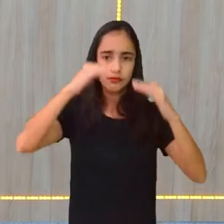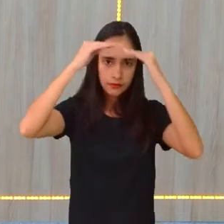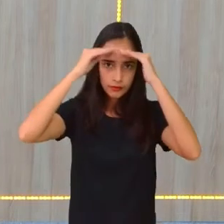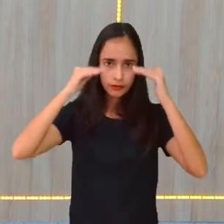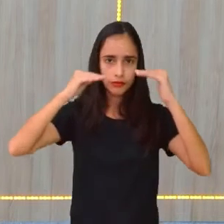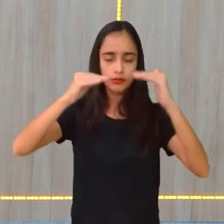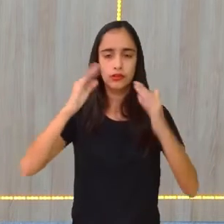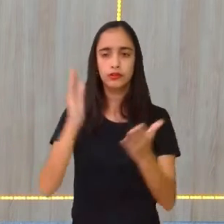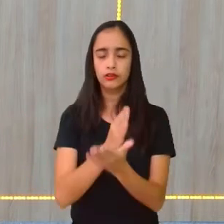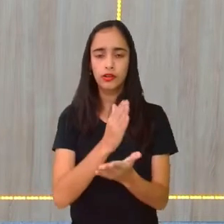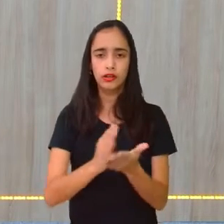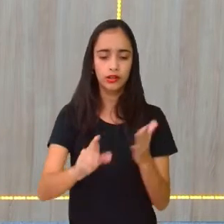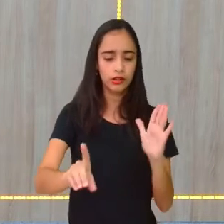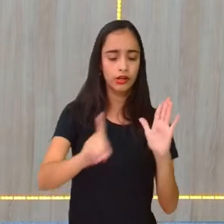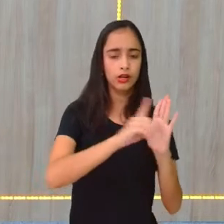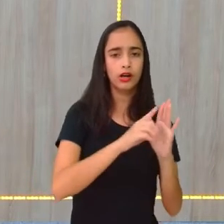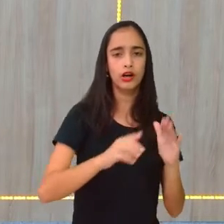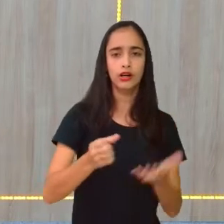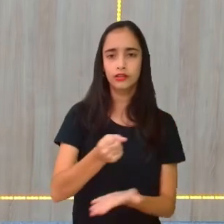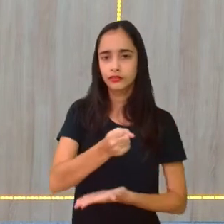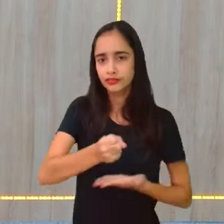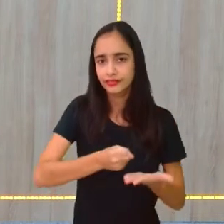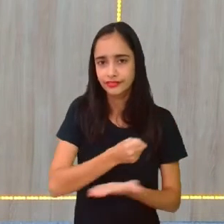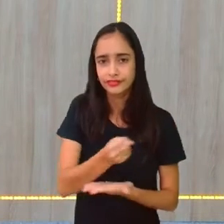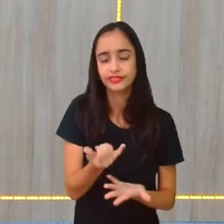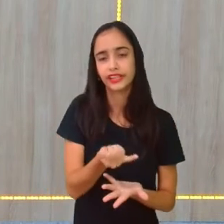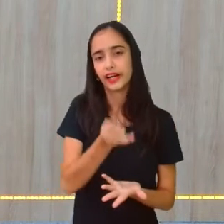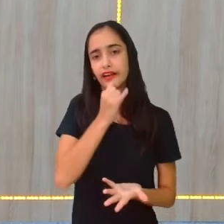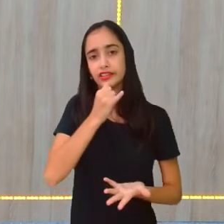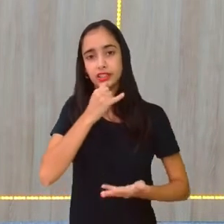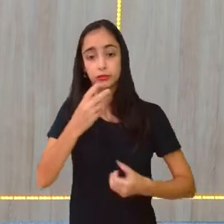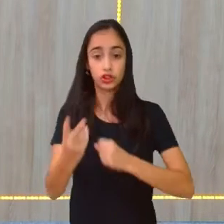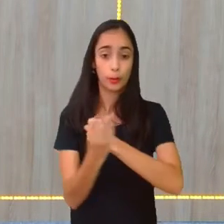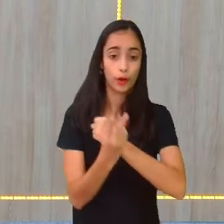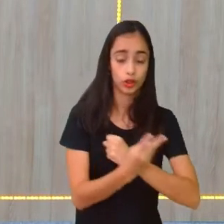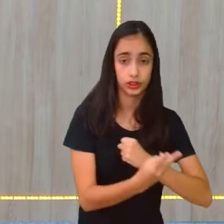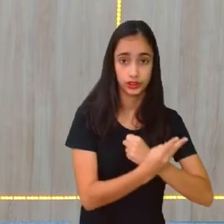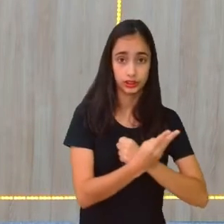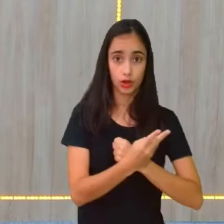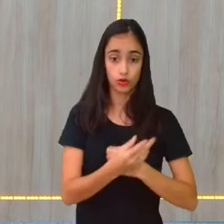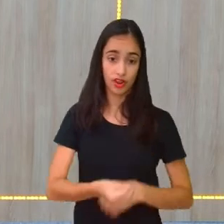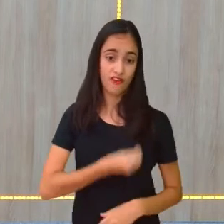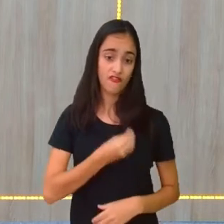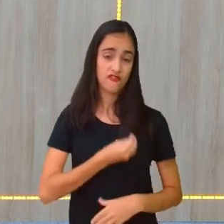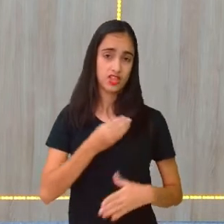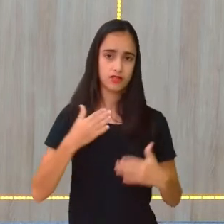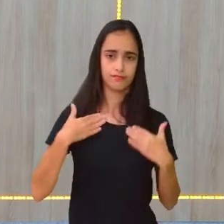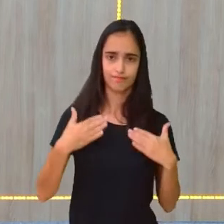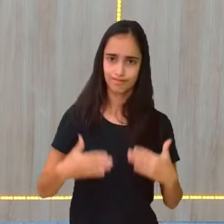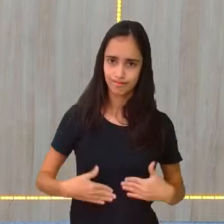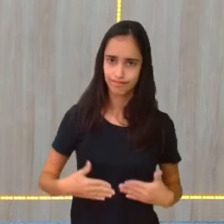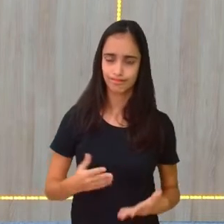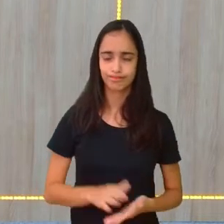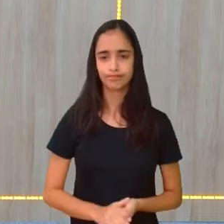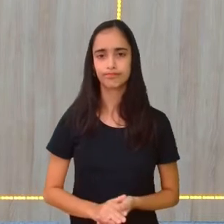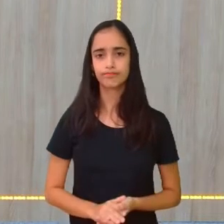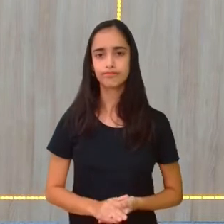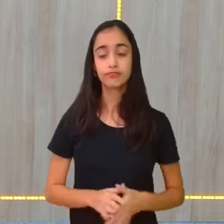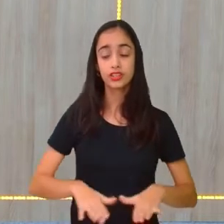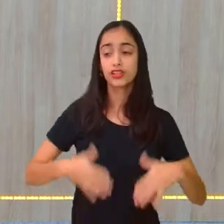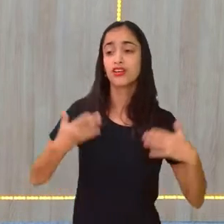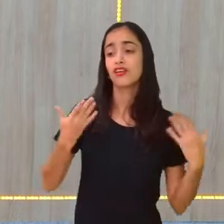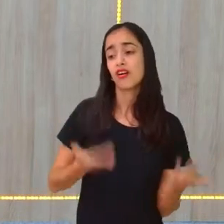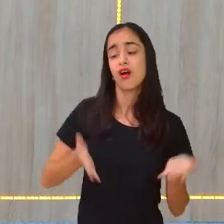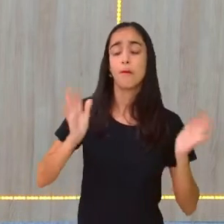Respeitando alguns direitos básicos, como o direito de proteção à sua integridade física, certo? Professor, mas o